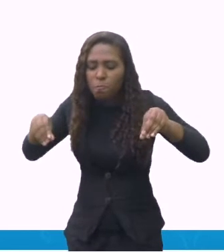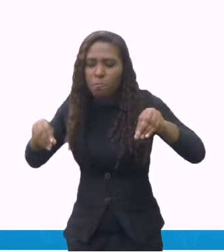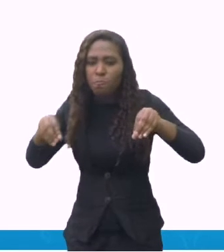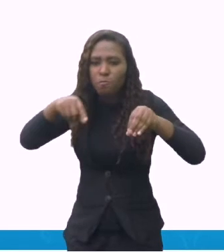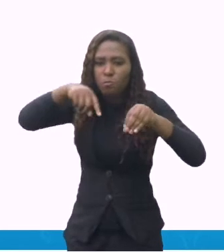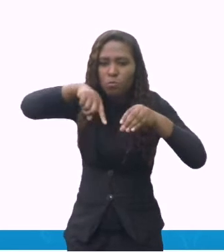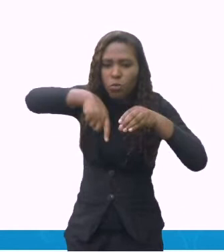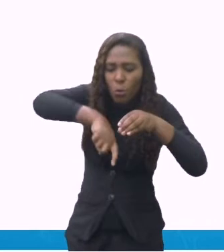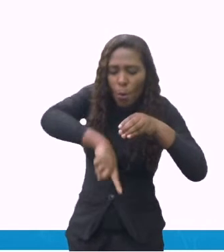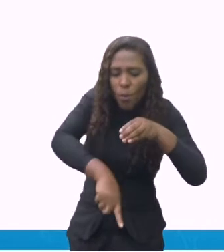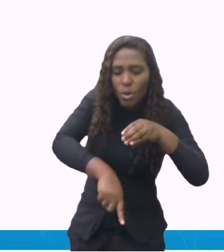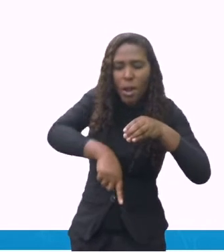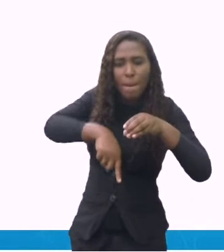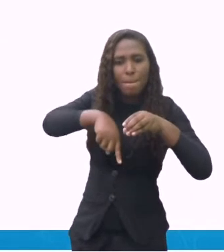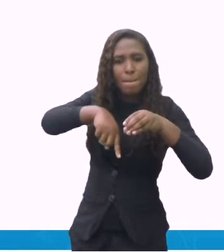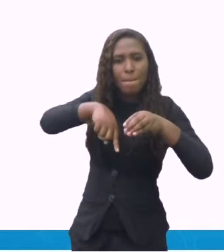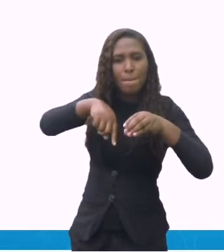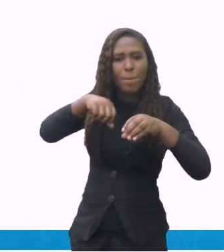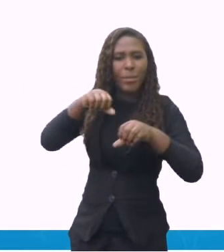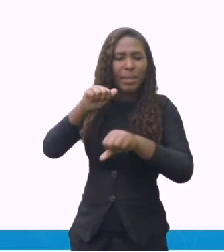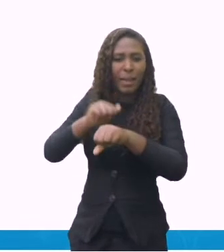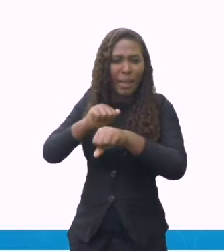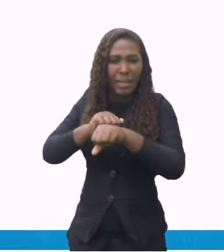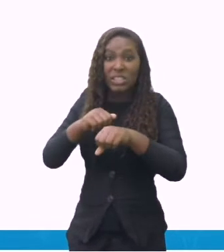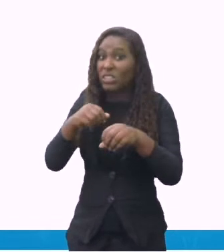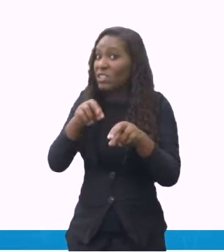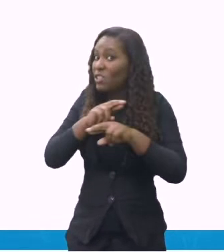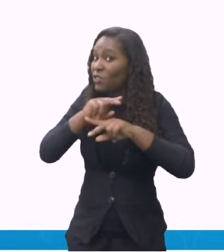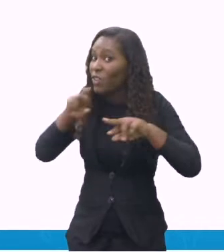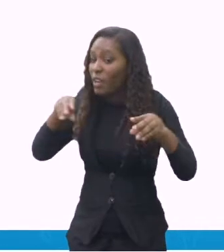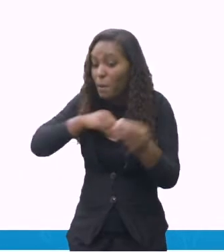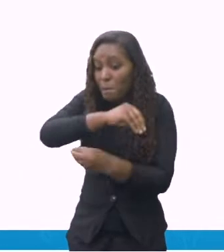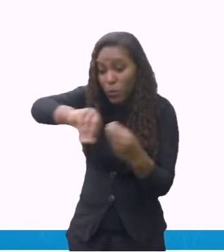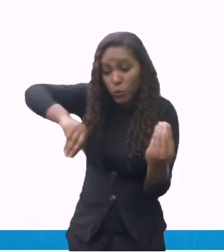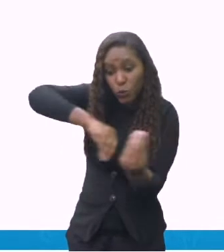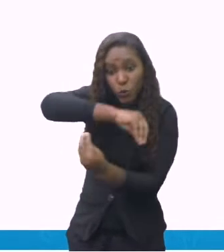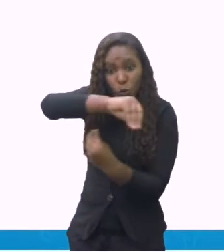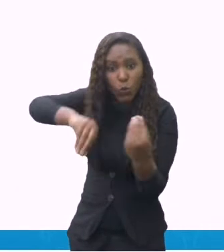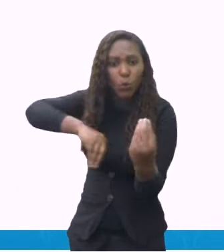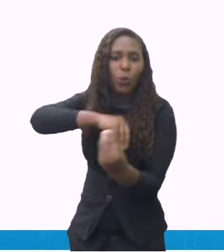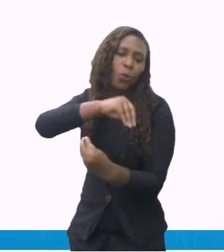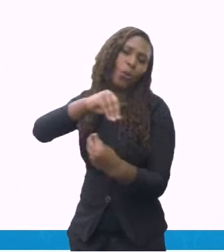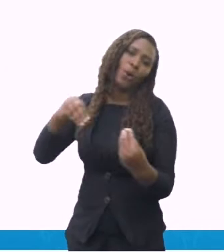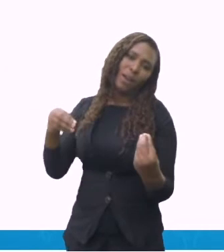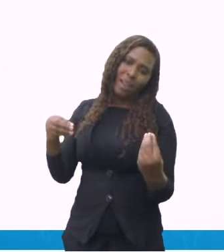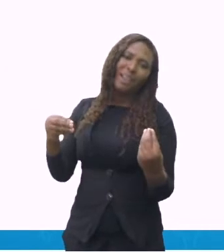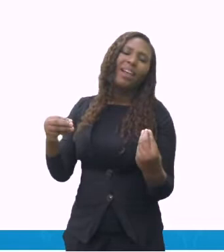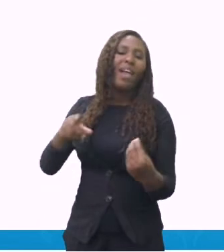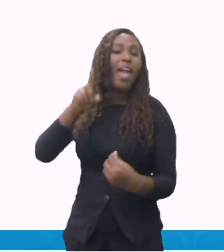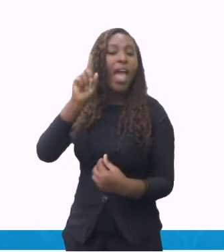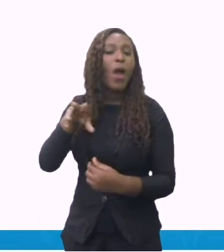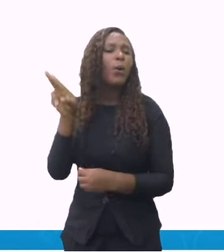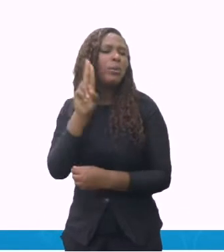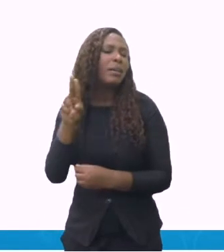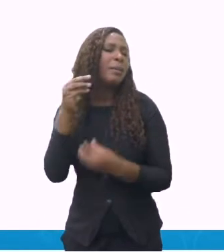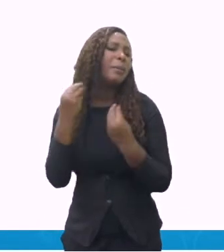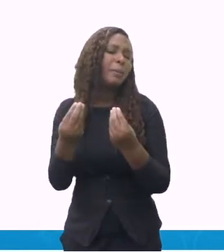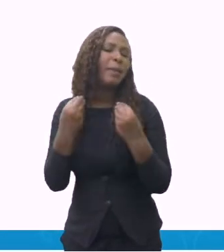são bastante utilizadas para confecção, para a produção de